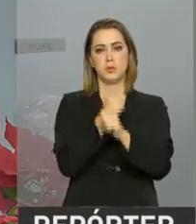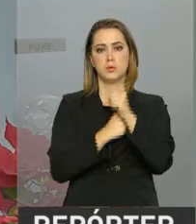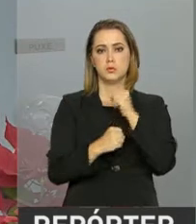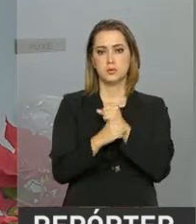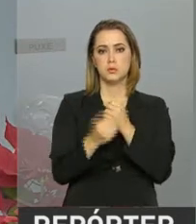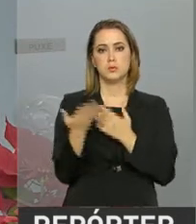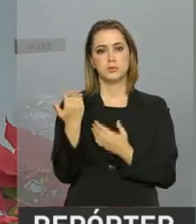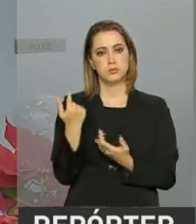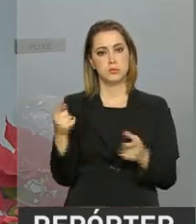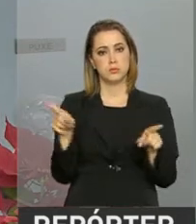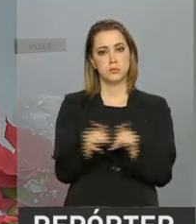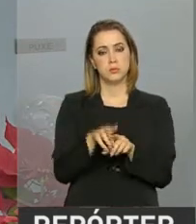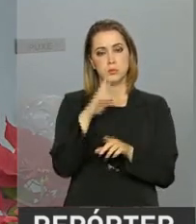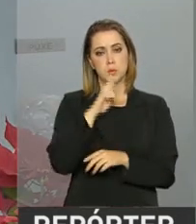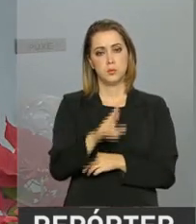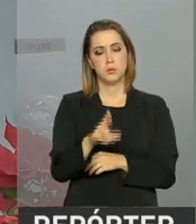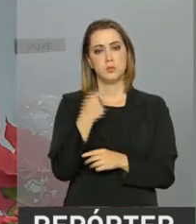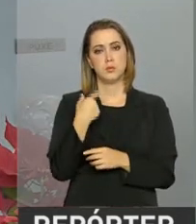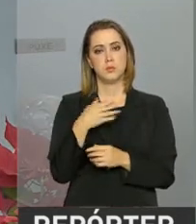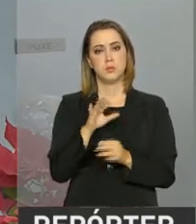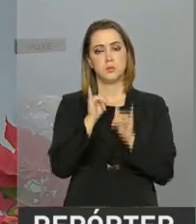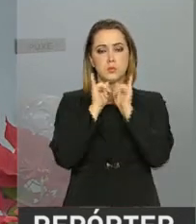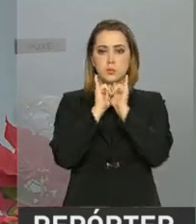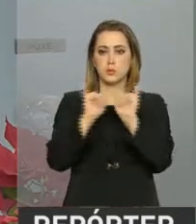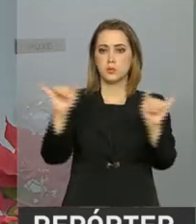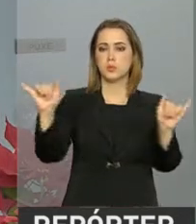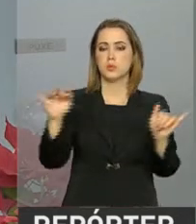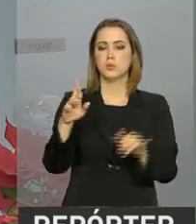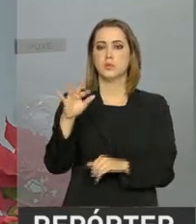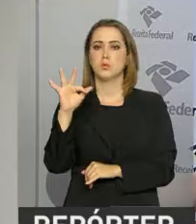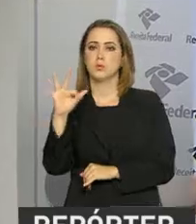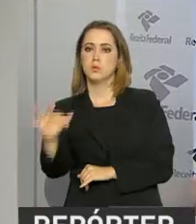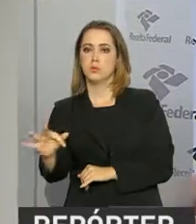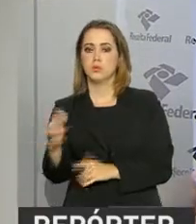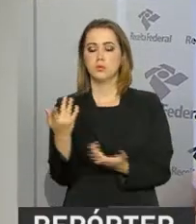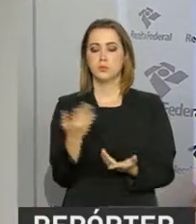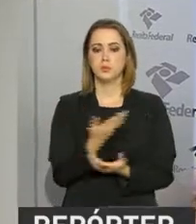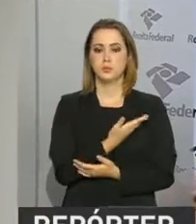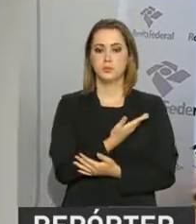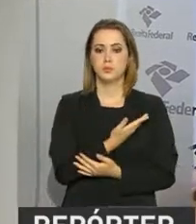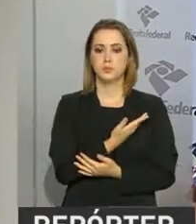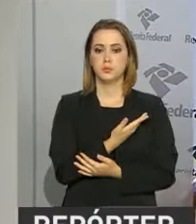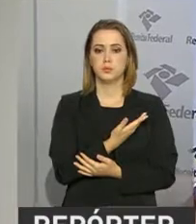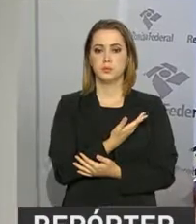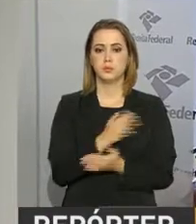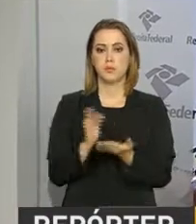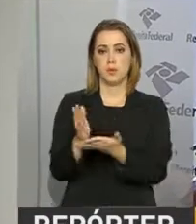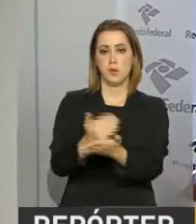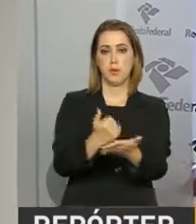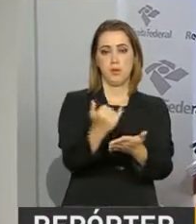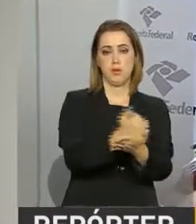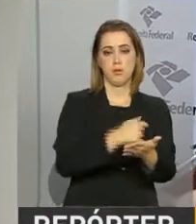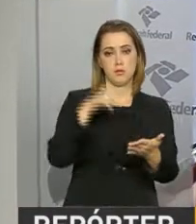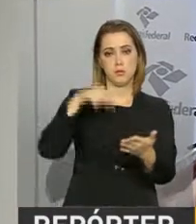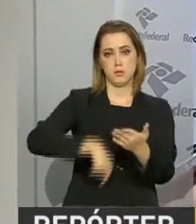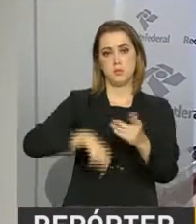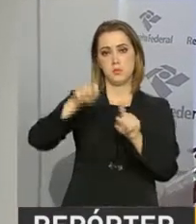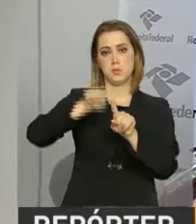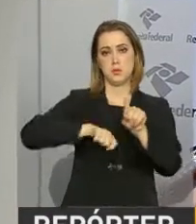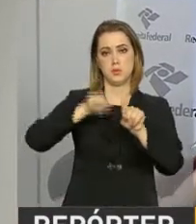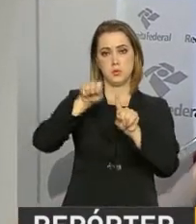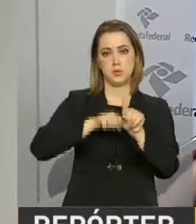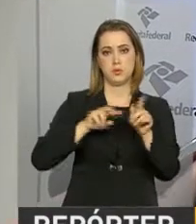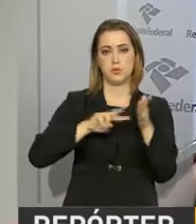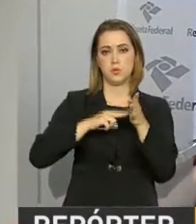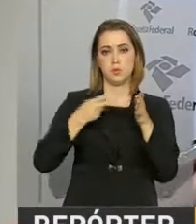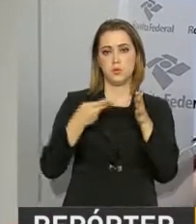o resultado foi divulgado pela receita federal nesta terça-feira a arrecadação no mês de novembro ela apresenta em sinais é